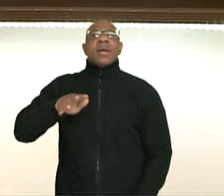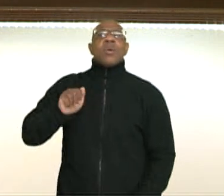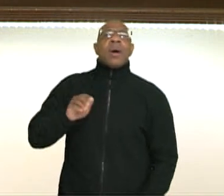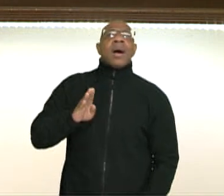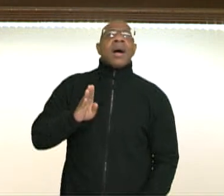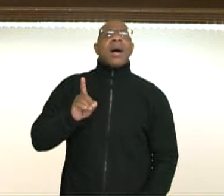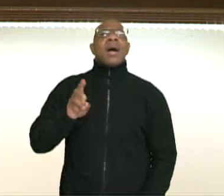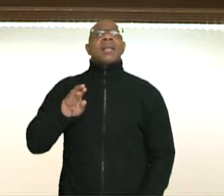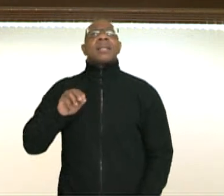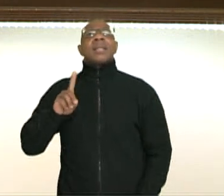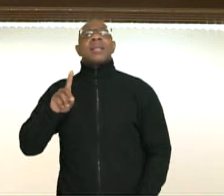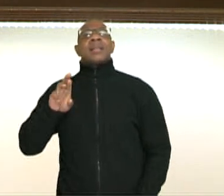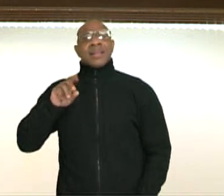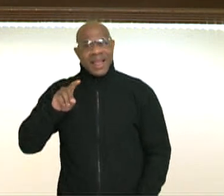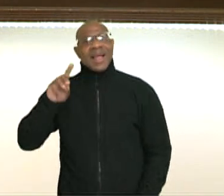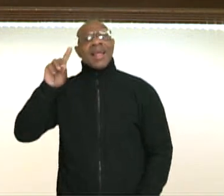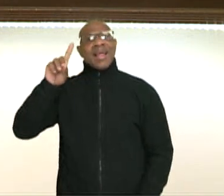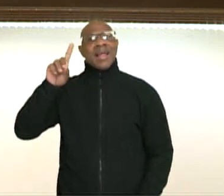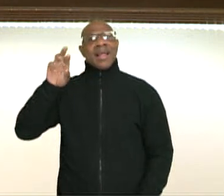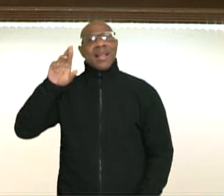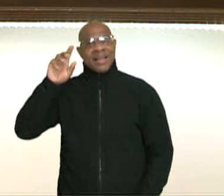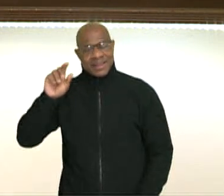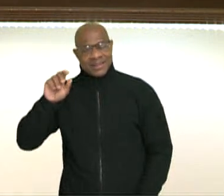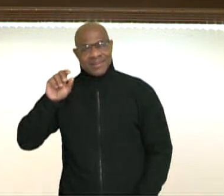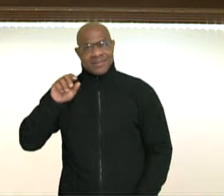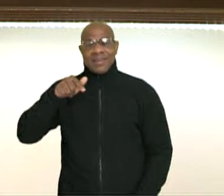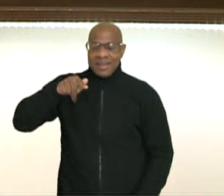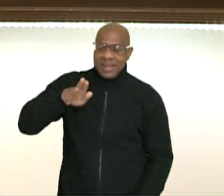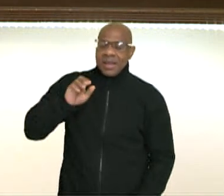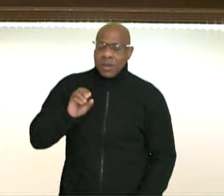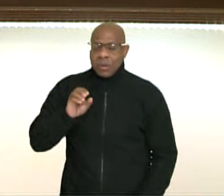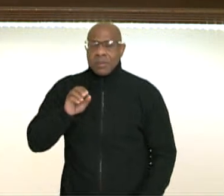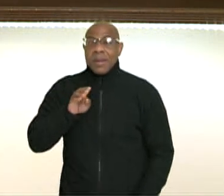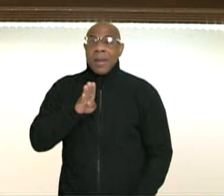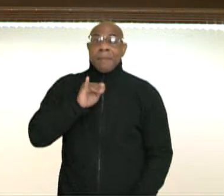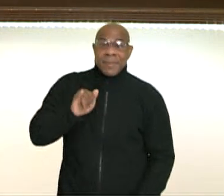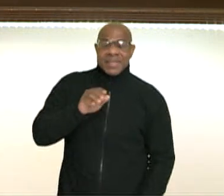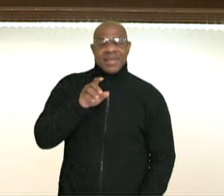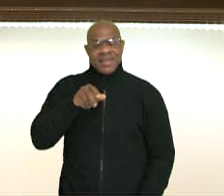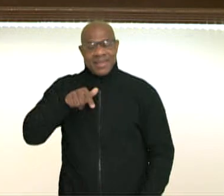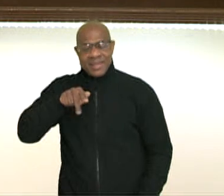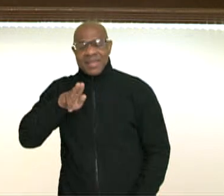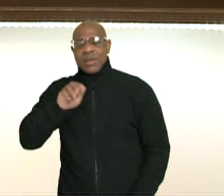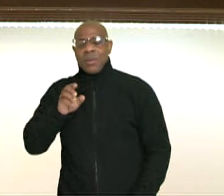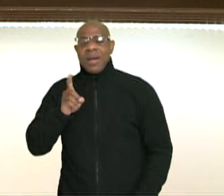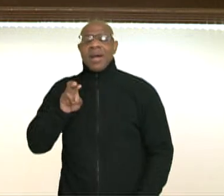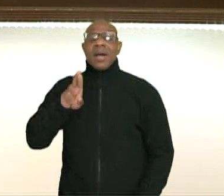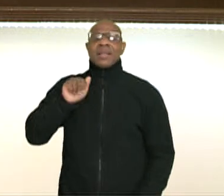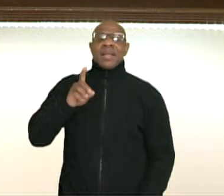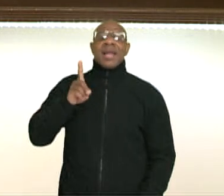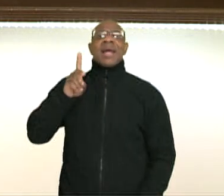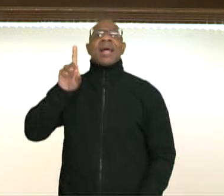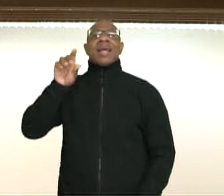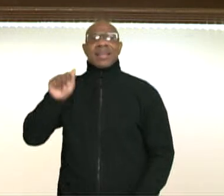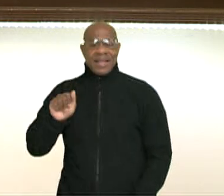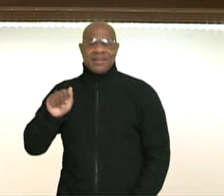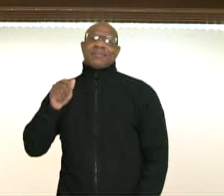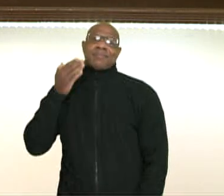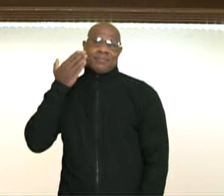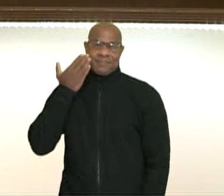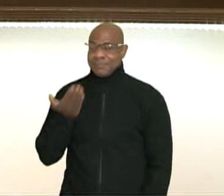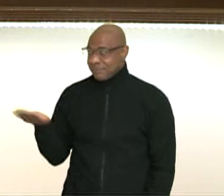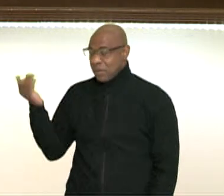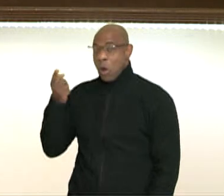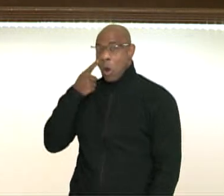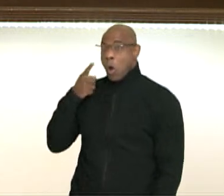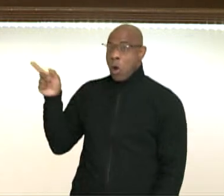Equações quadradas já não achei muito fácil, professora. Biquadradas, então, é pior ainda? Respira aí que não é tranquilo. Vamos